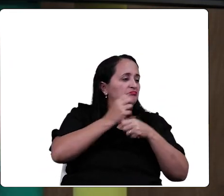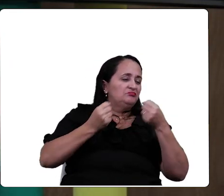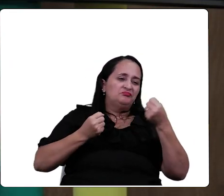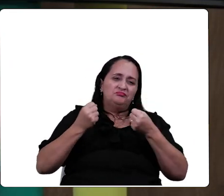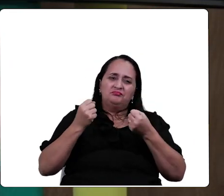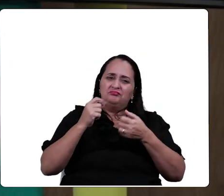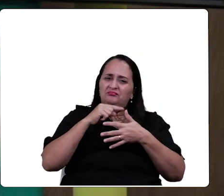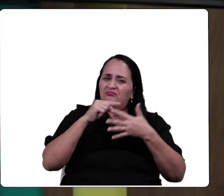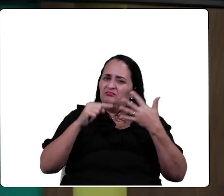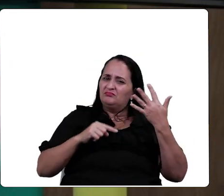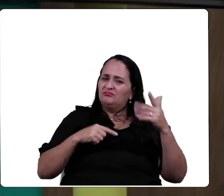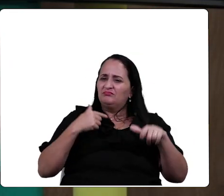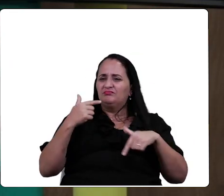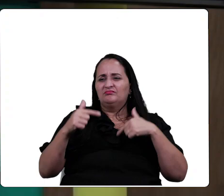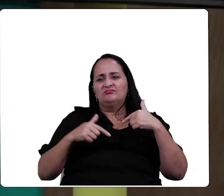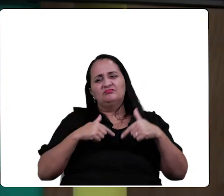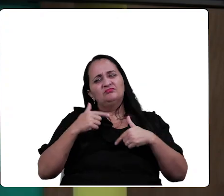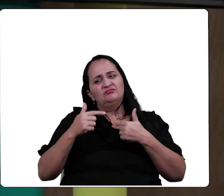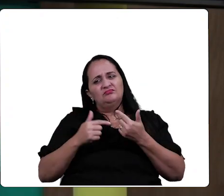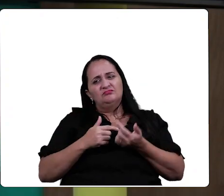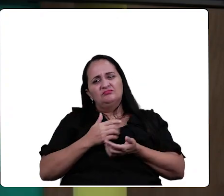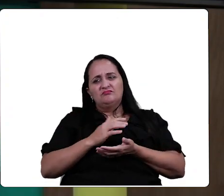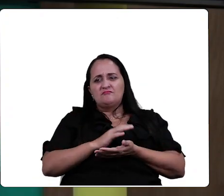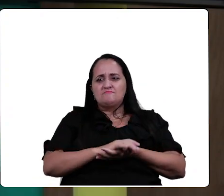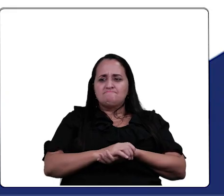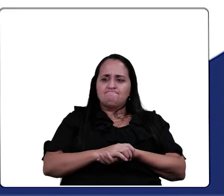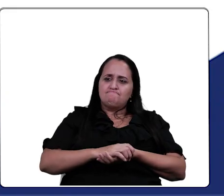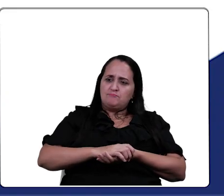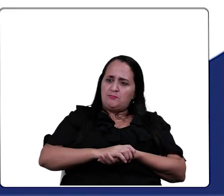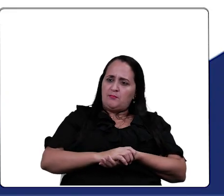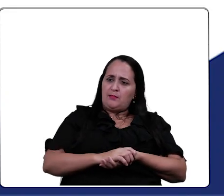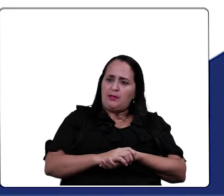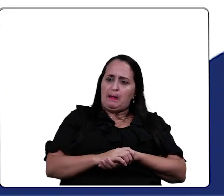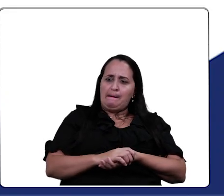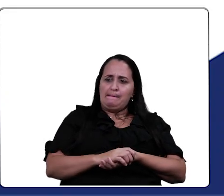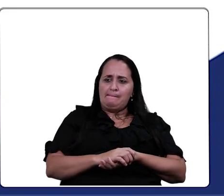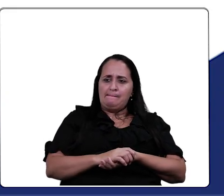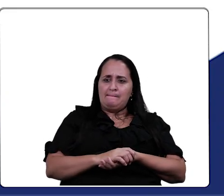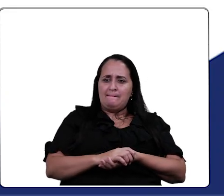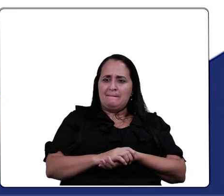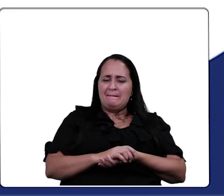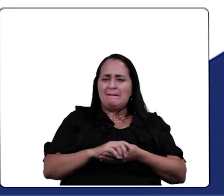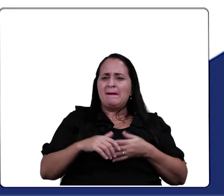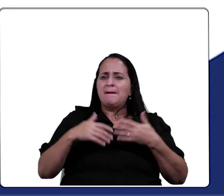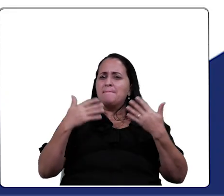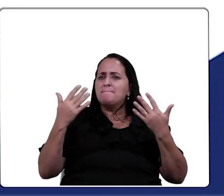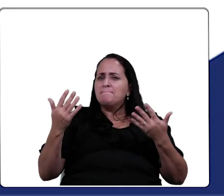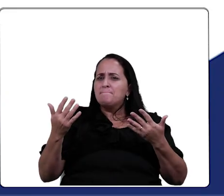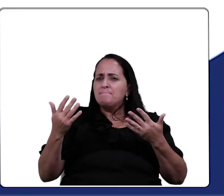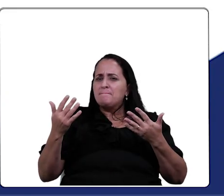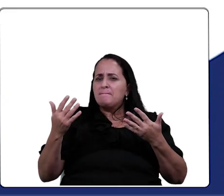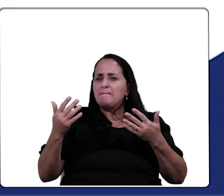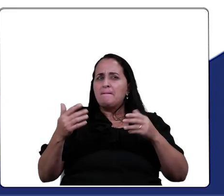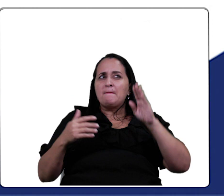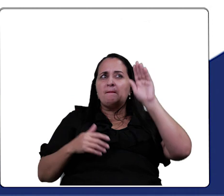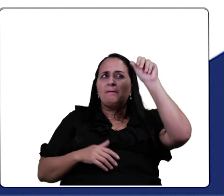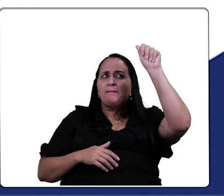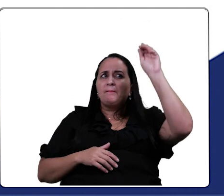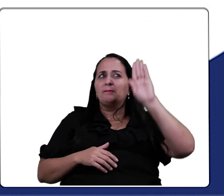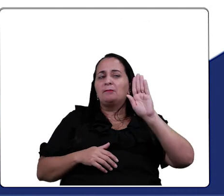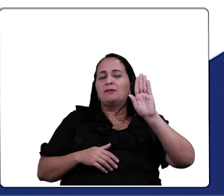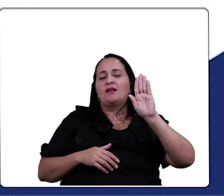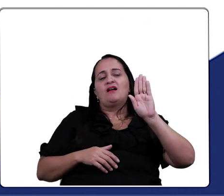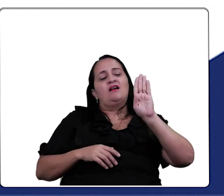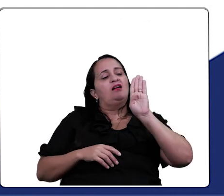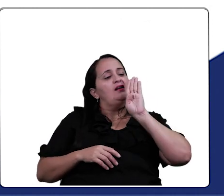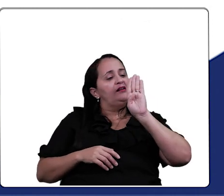as crianças estão trabalhando, certo? Então, eu estava em dúvida da letra A ou da letra B, já posso identificar